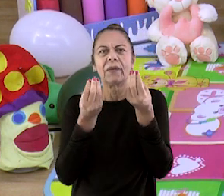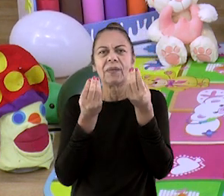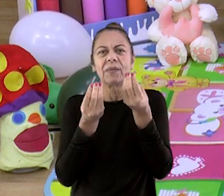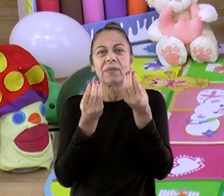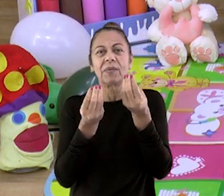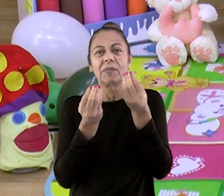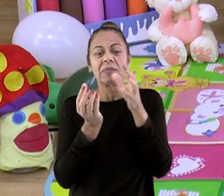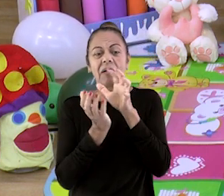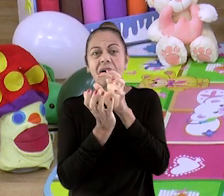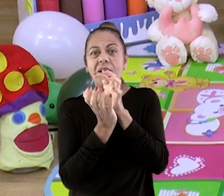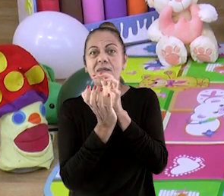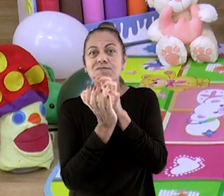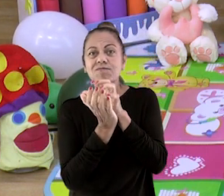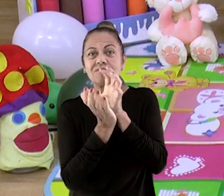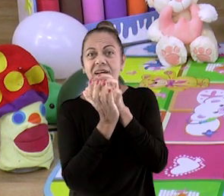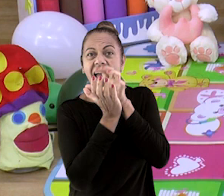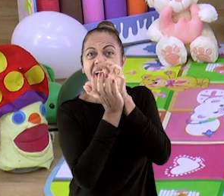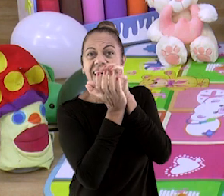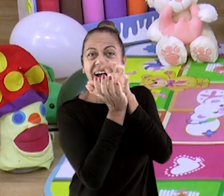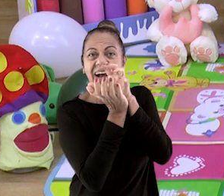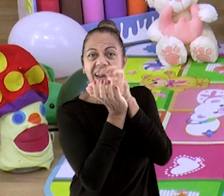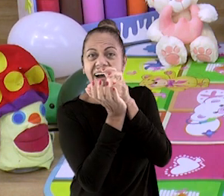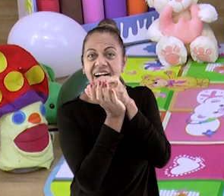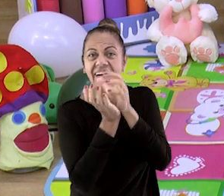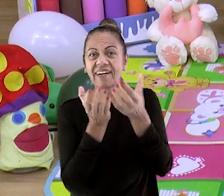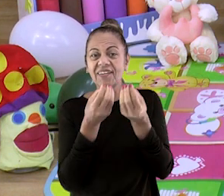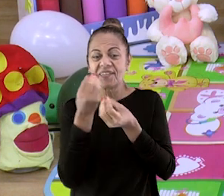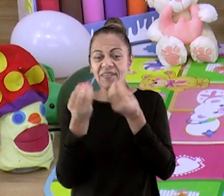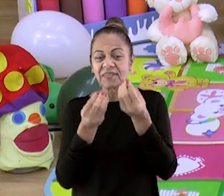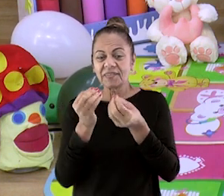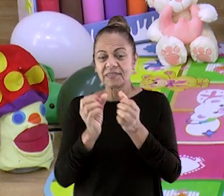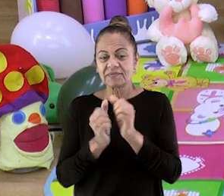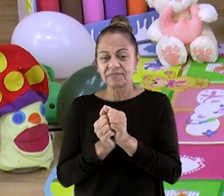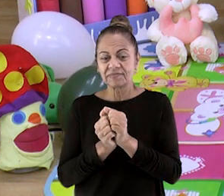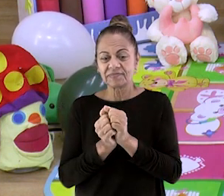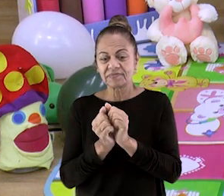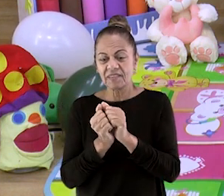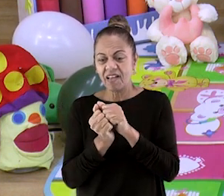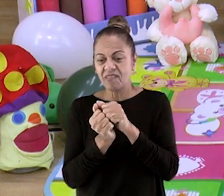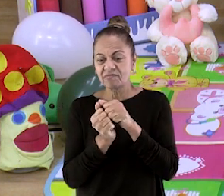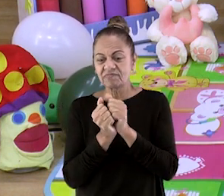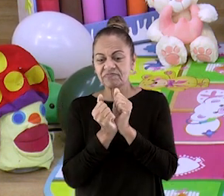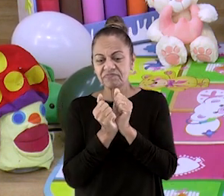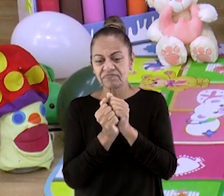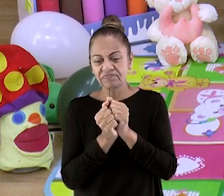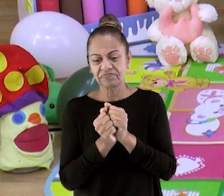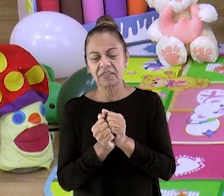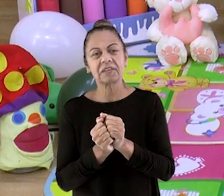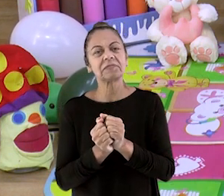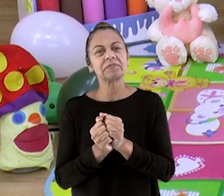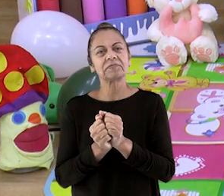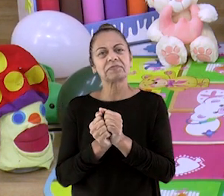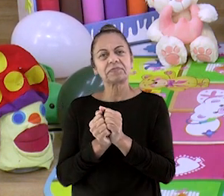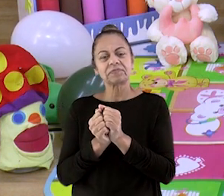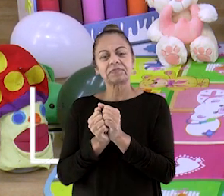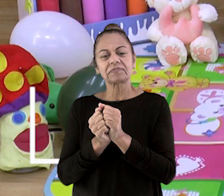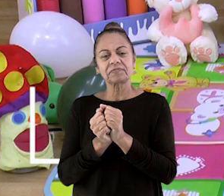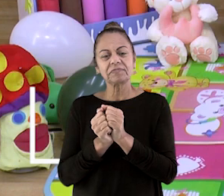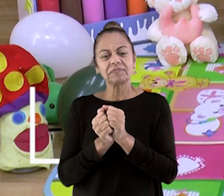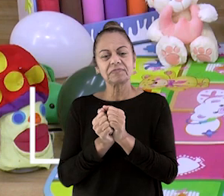dentado dura na casa engraçada Será que na sua casa